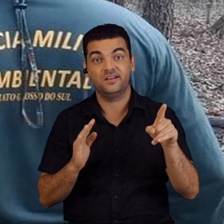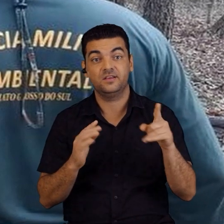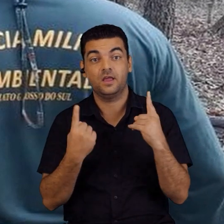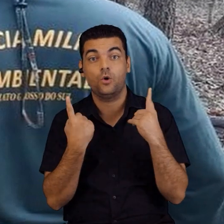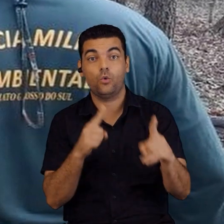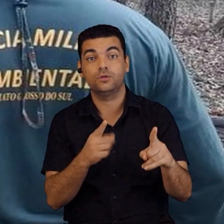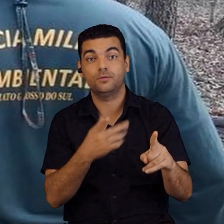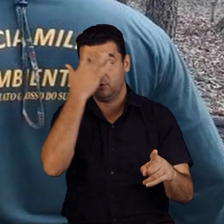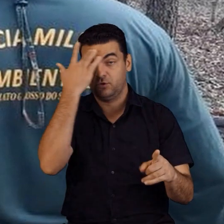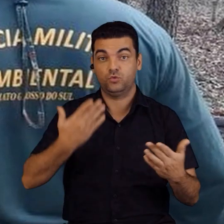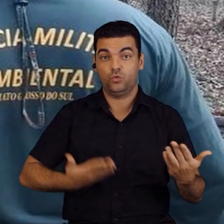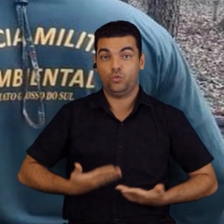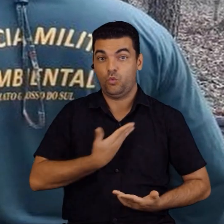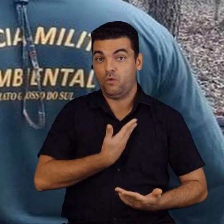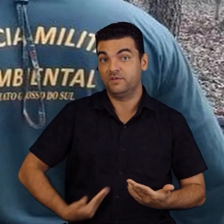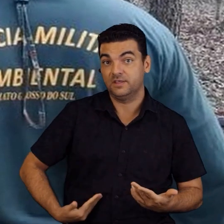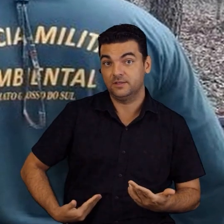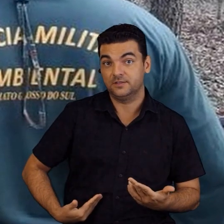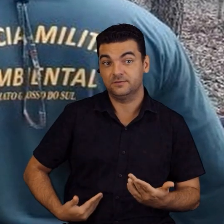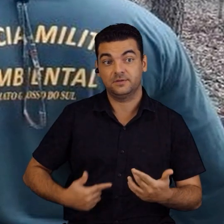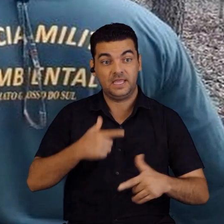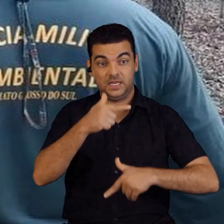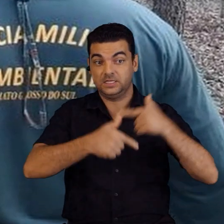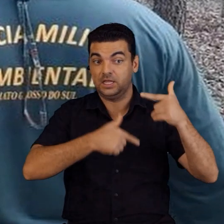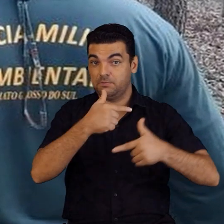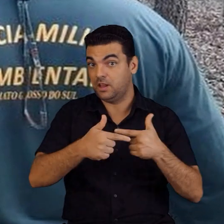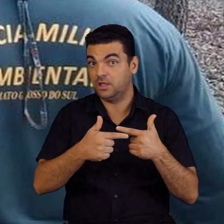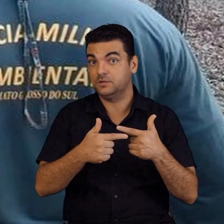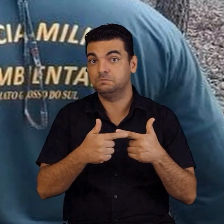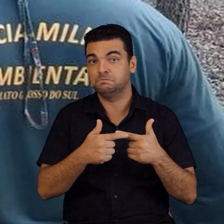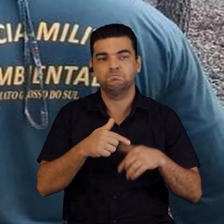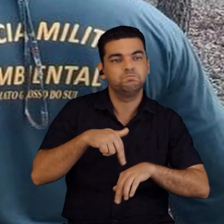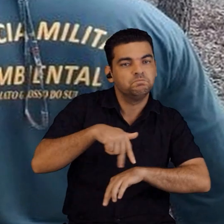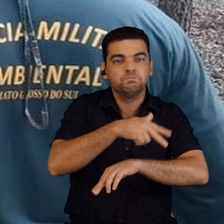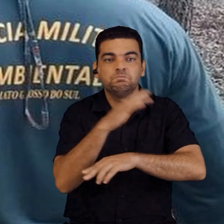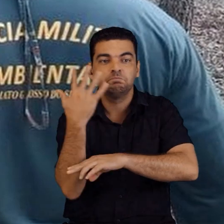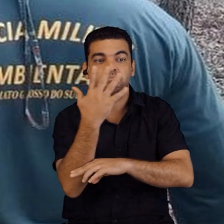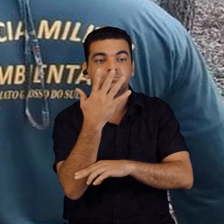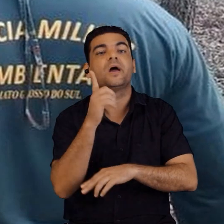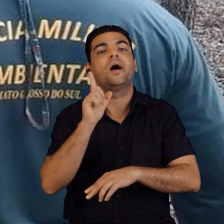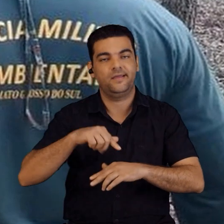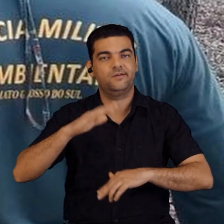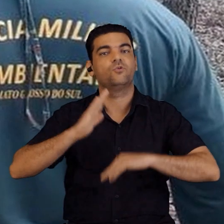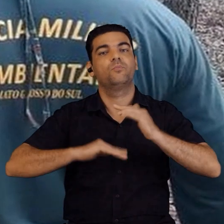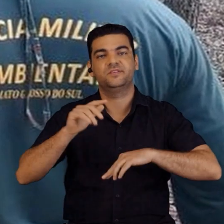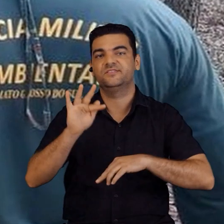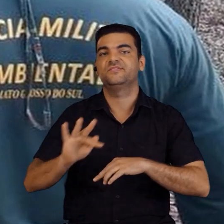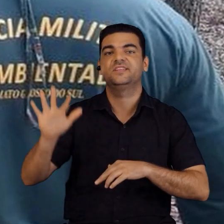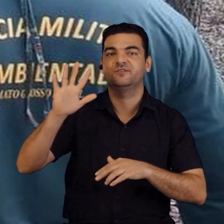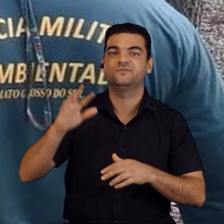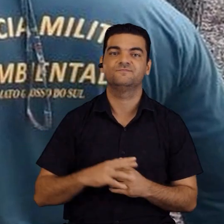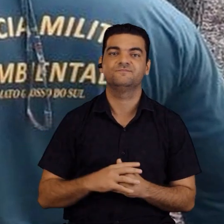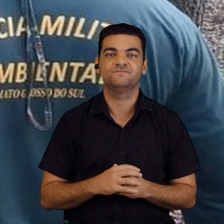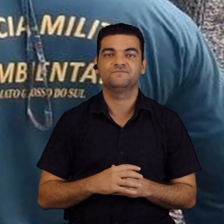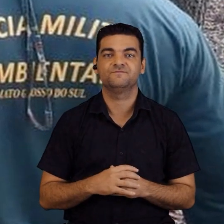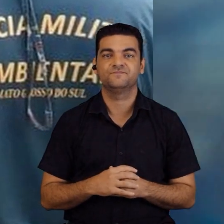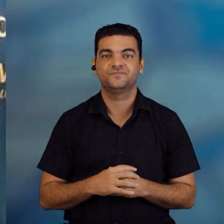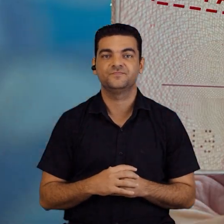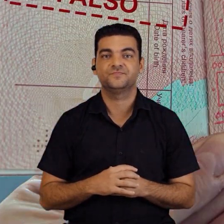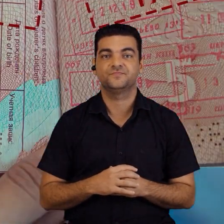prática do crime contra um funcionário público federal, no exercício de sua função, atraiu a competência